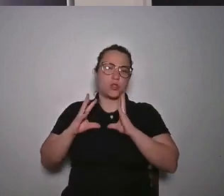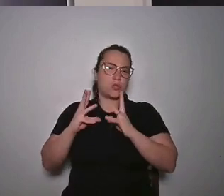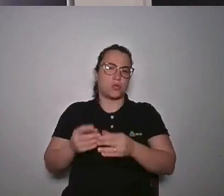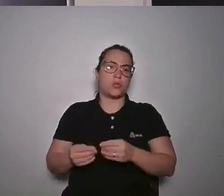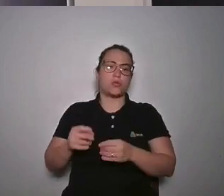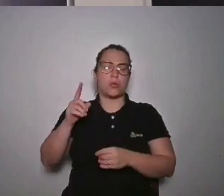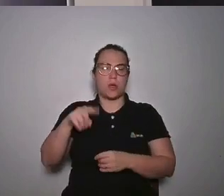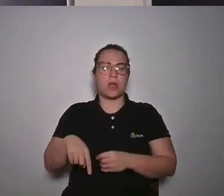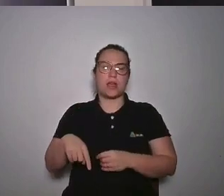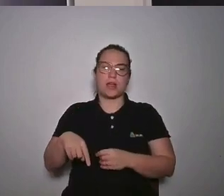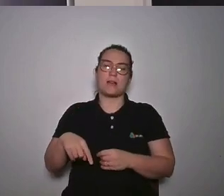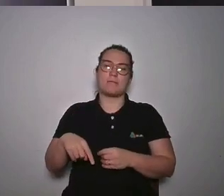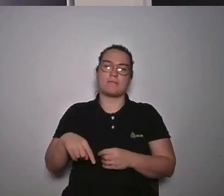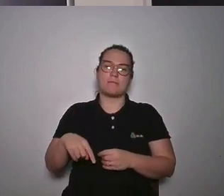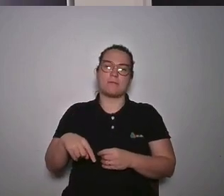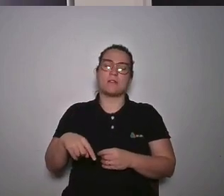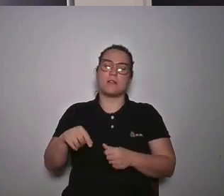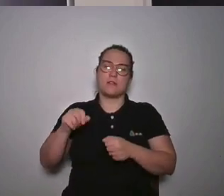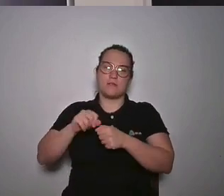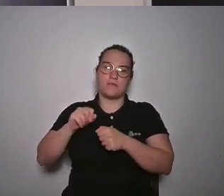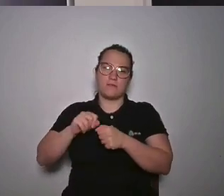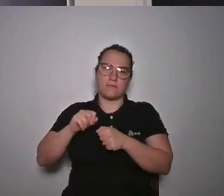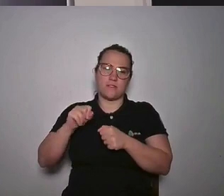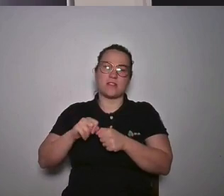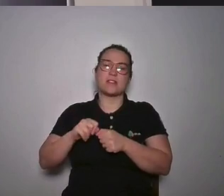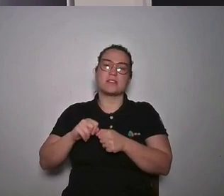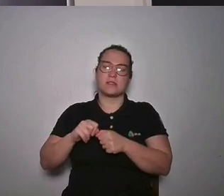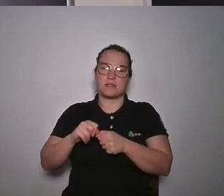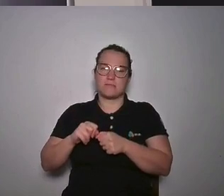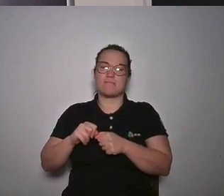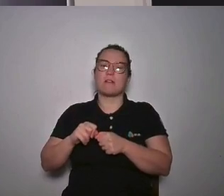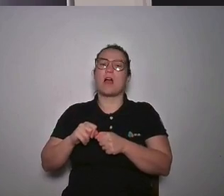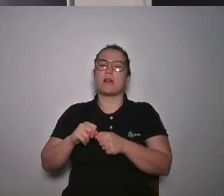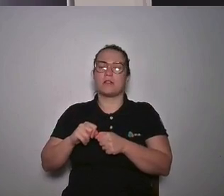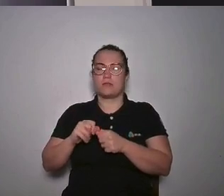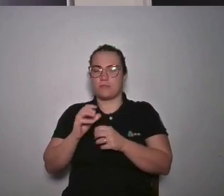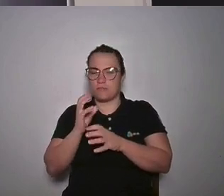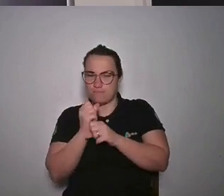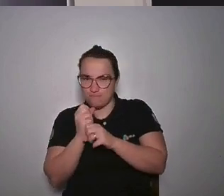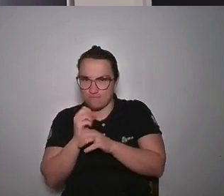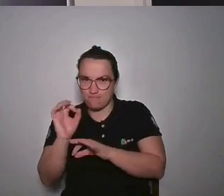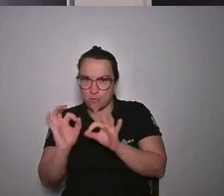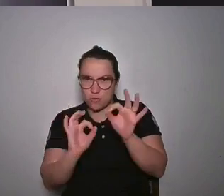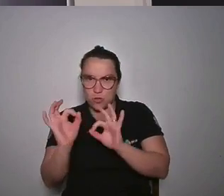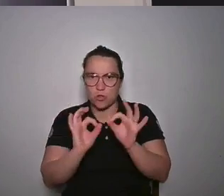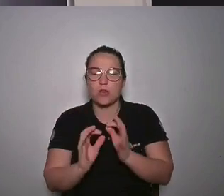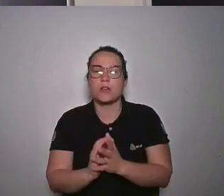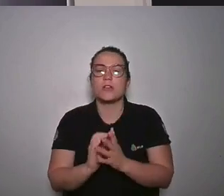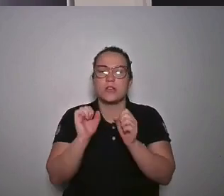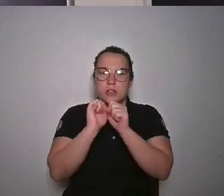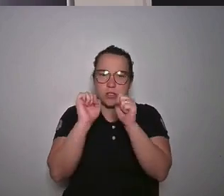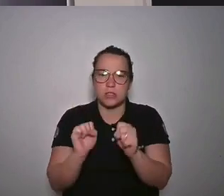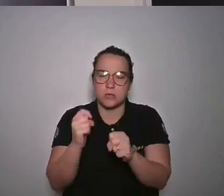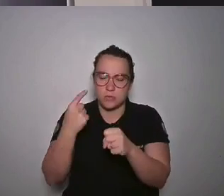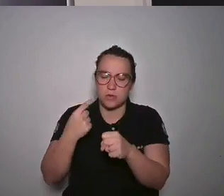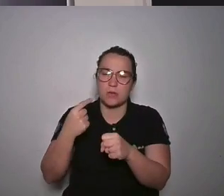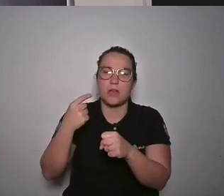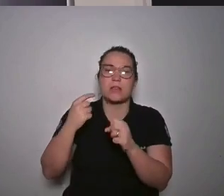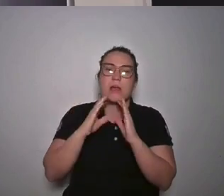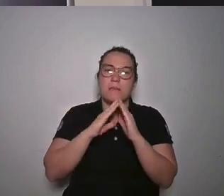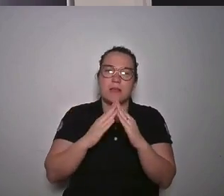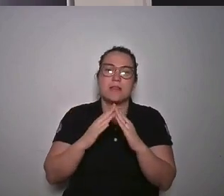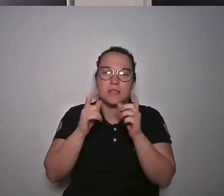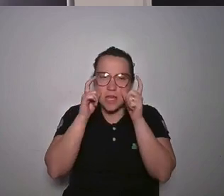a base para se fazer a dotação orçamentária. Então, Sistema Municipal de Habitação e Interesse Social,